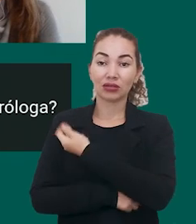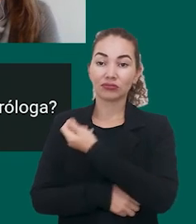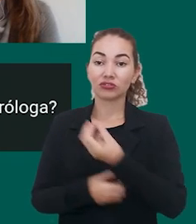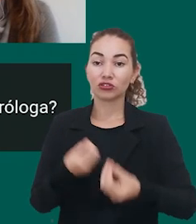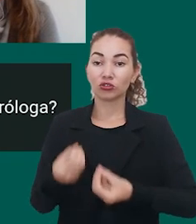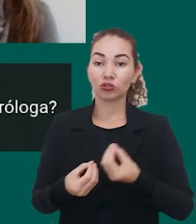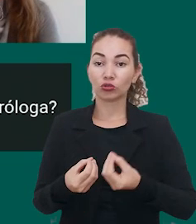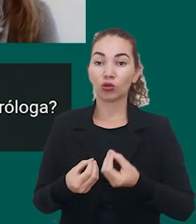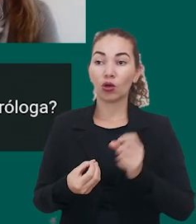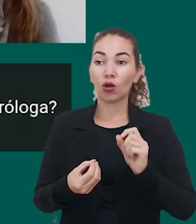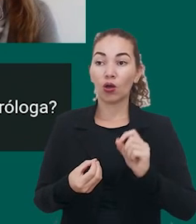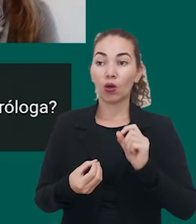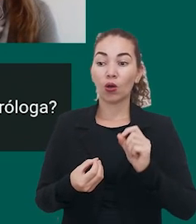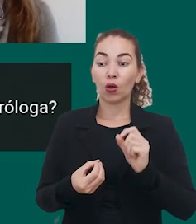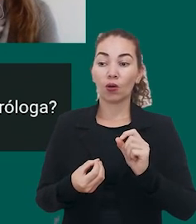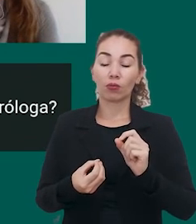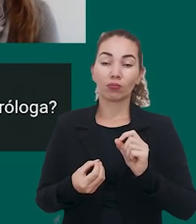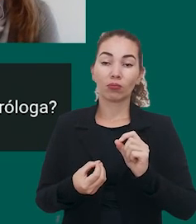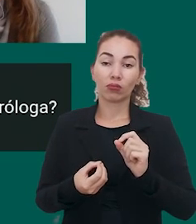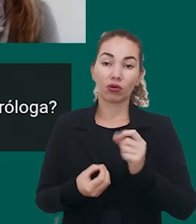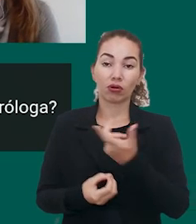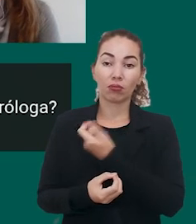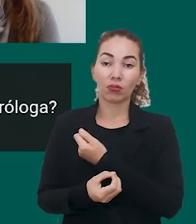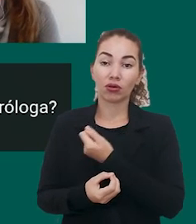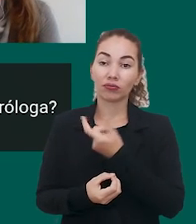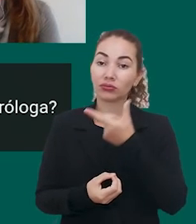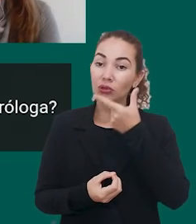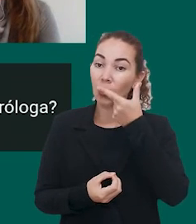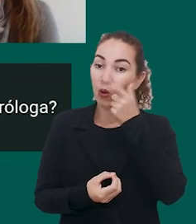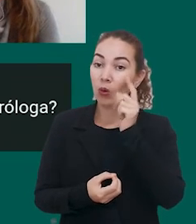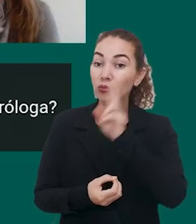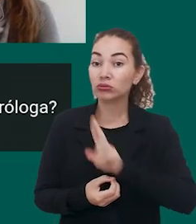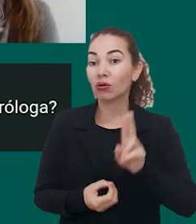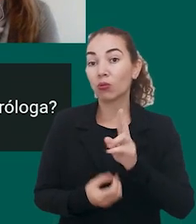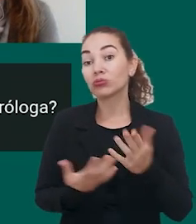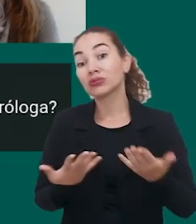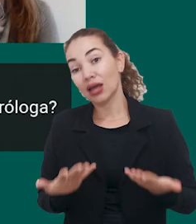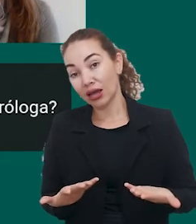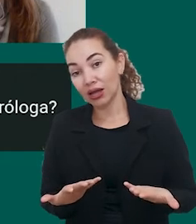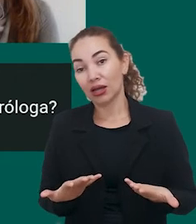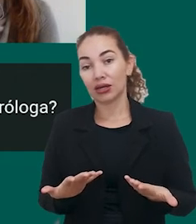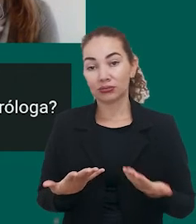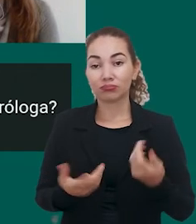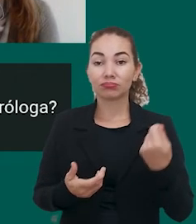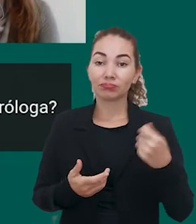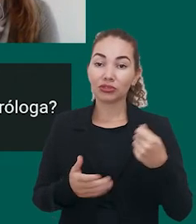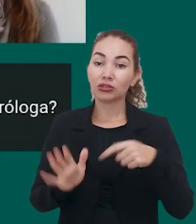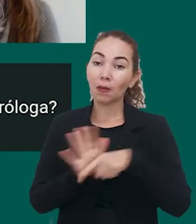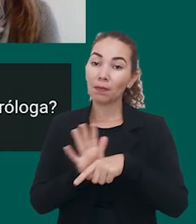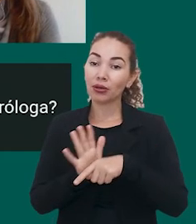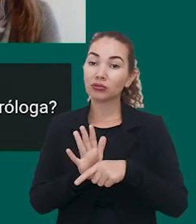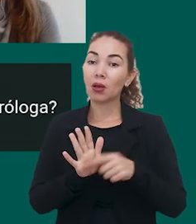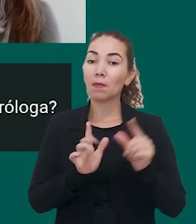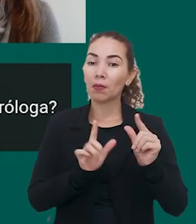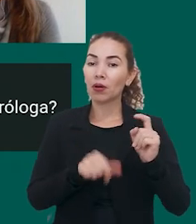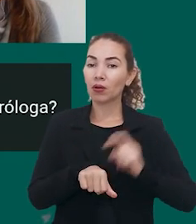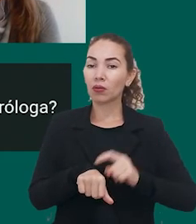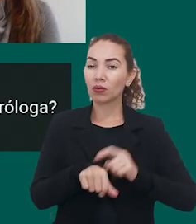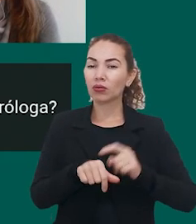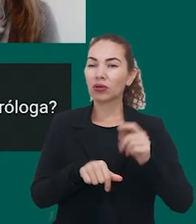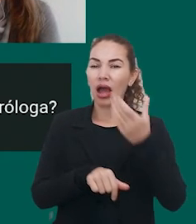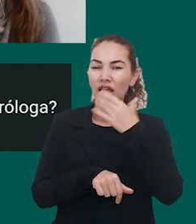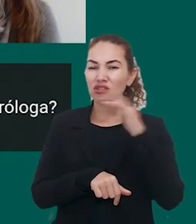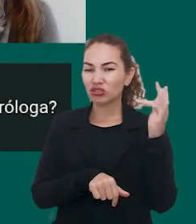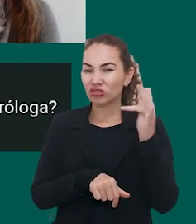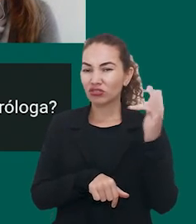uma vacina de uso reproposto, né? Uma possibilidade de imunidade cruzada aí. Tem, inclusive, um estudo recente, se não me engano, do final de